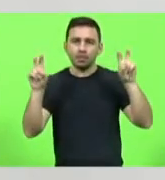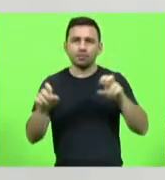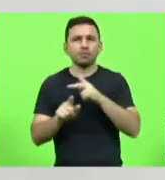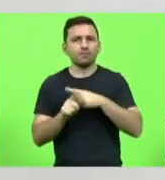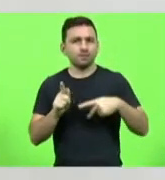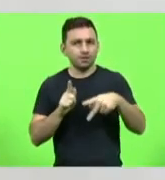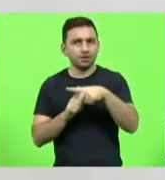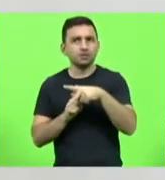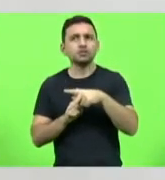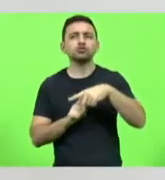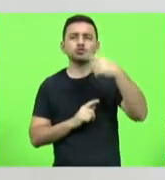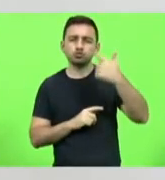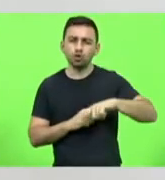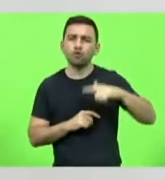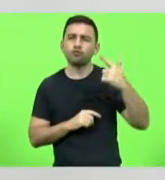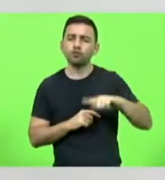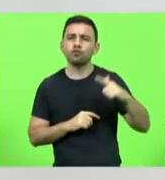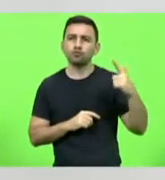ser